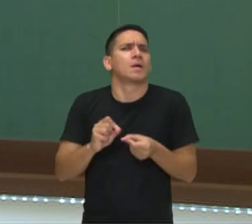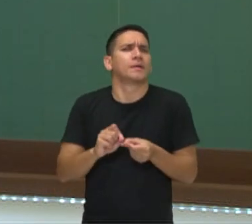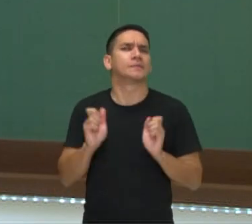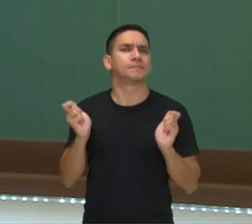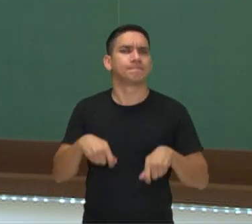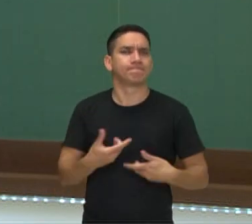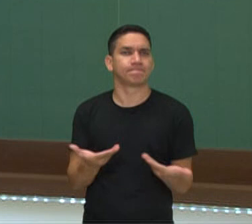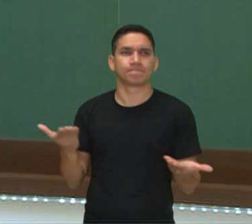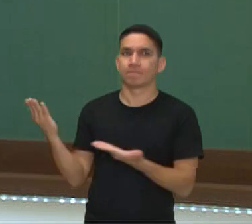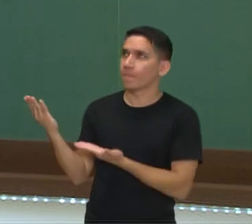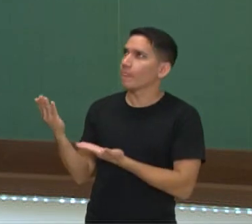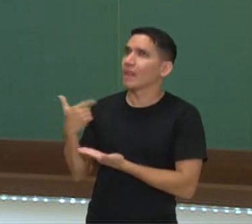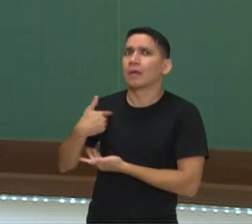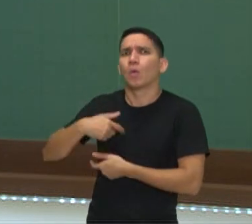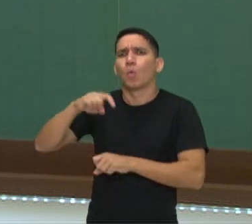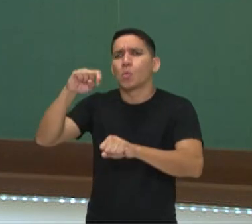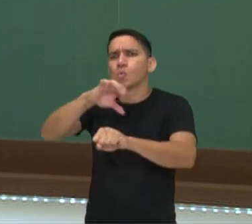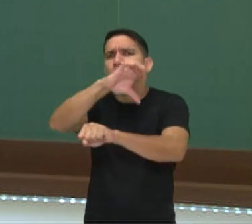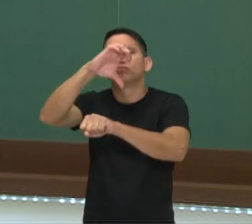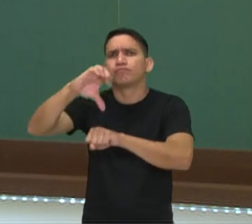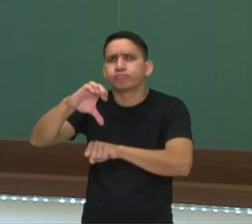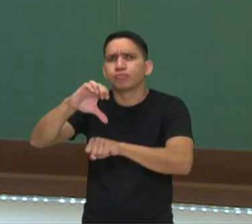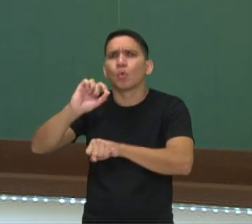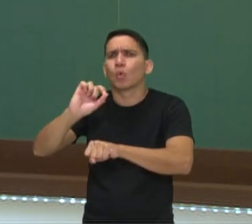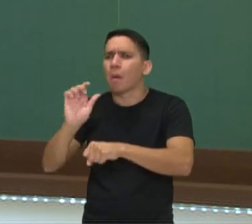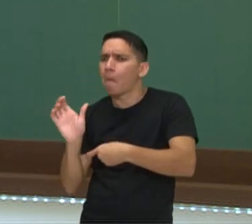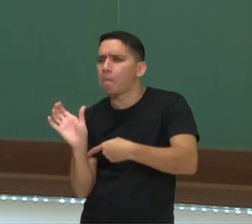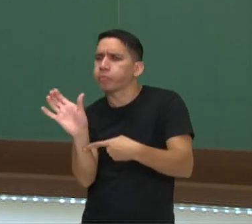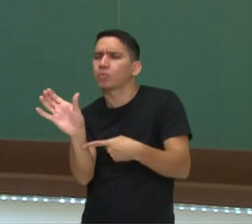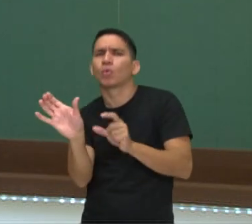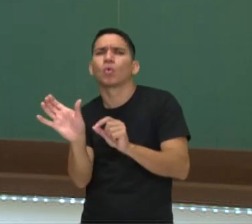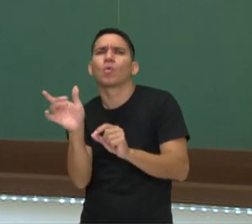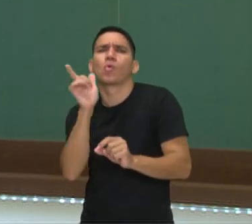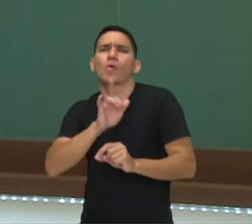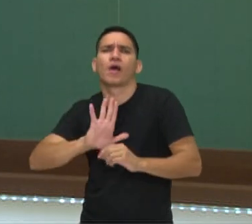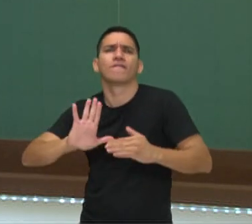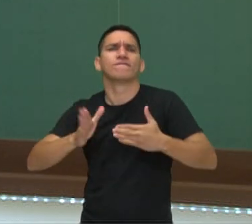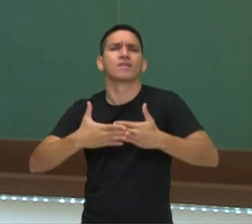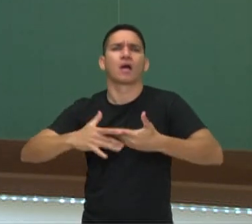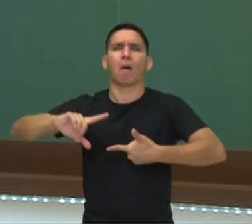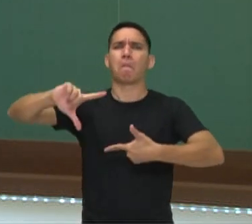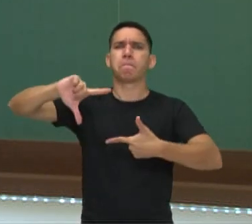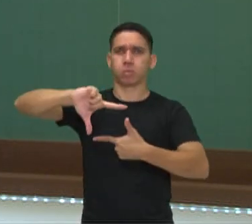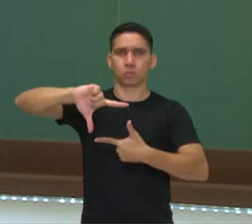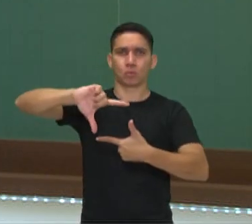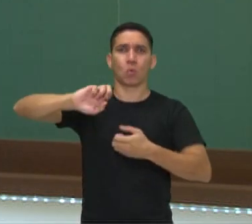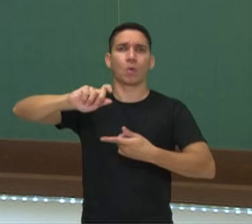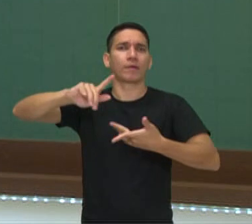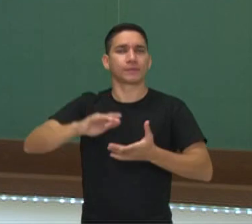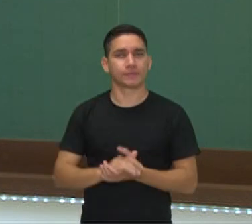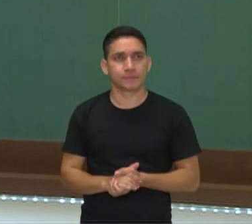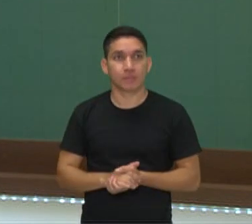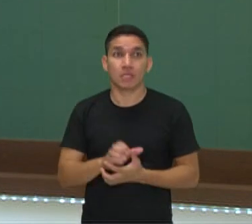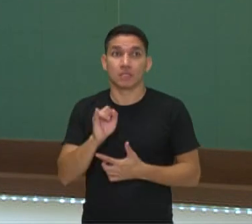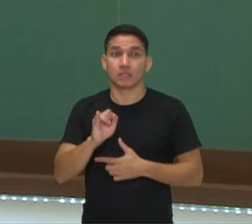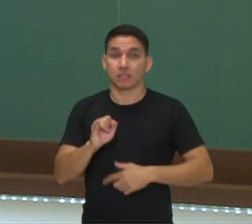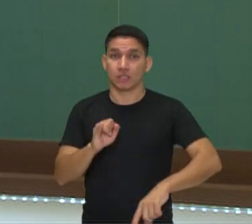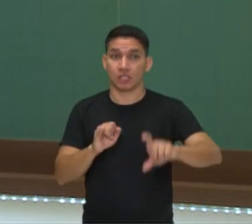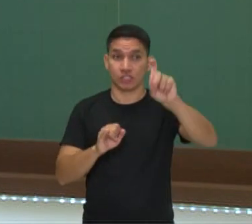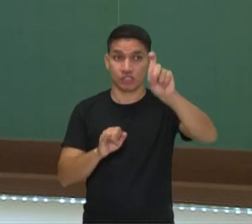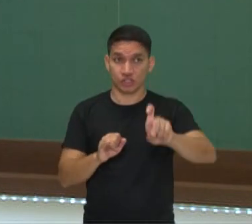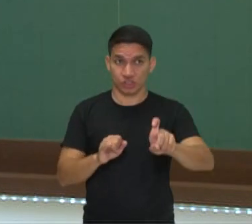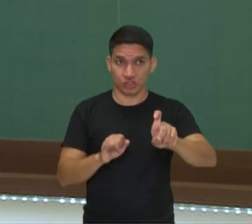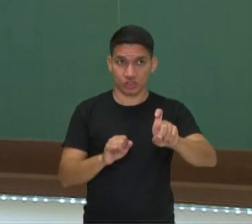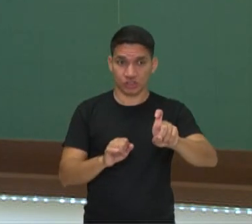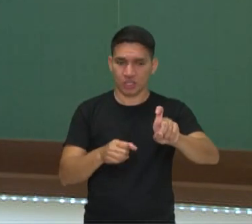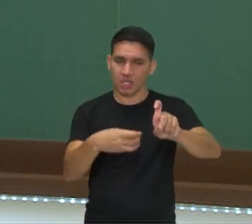Eu preciso saber quem que eu coloco ali naquele espacinho para que feche um quadrado. Então, olha aqui, ó, se essa medida é x e essa